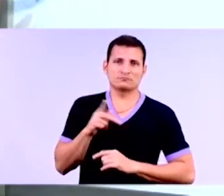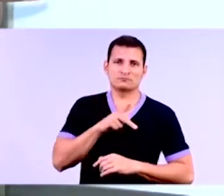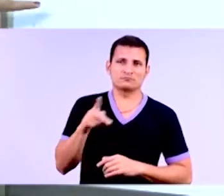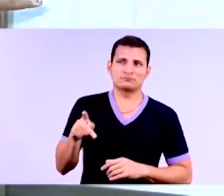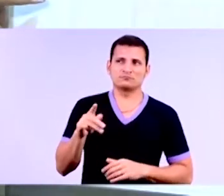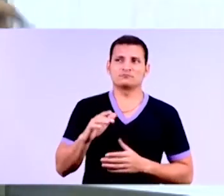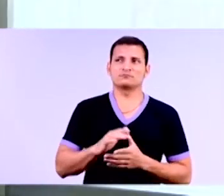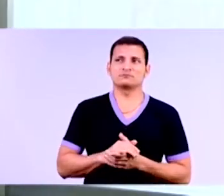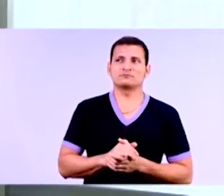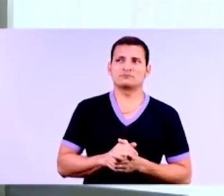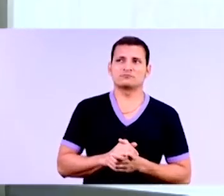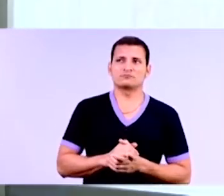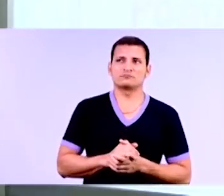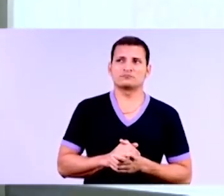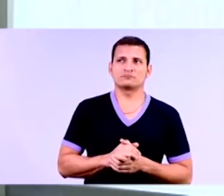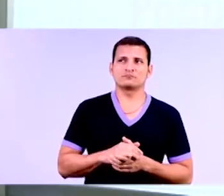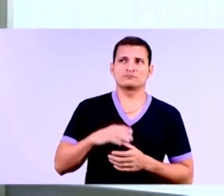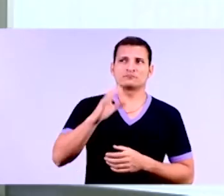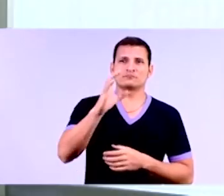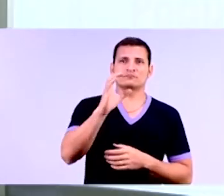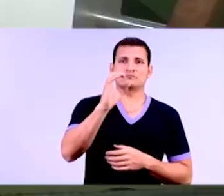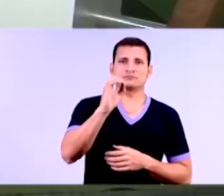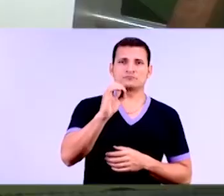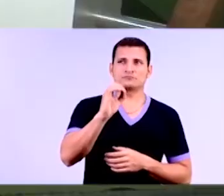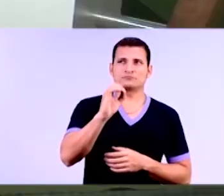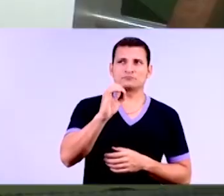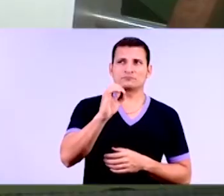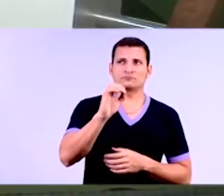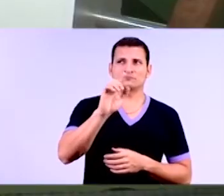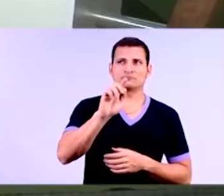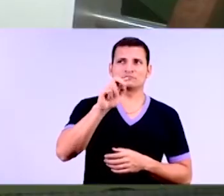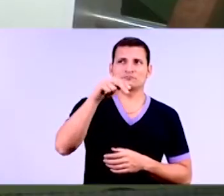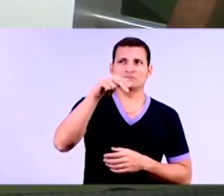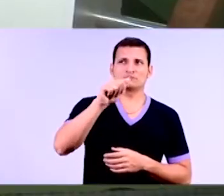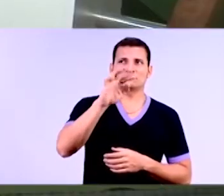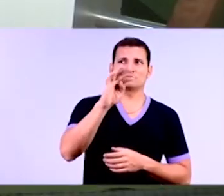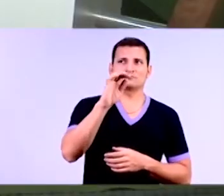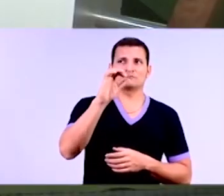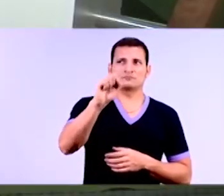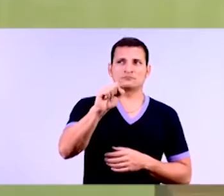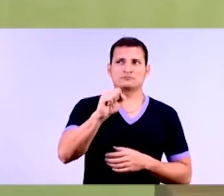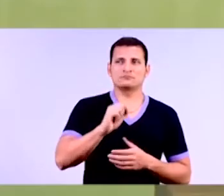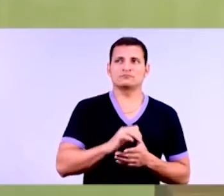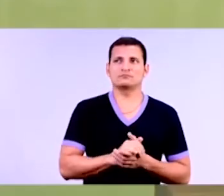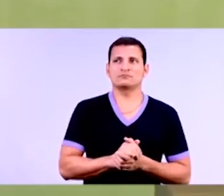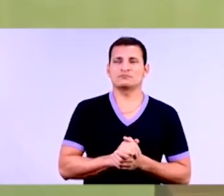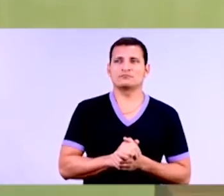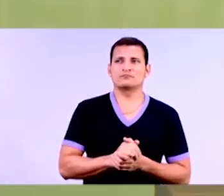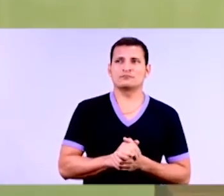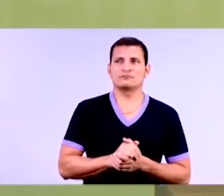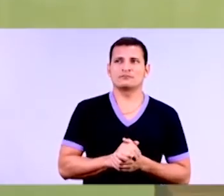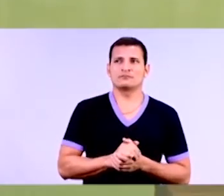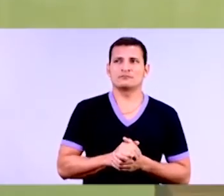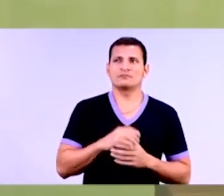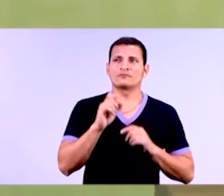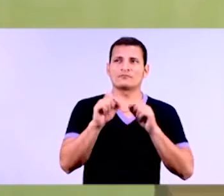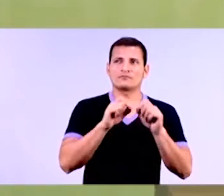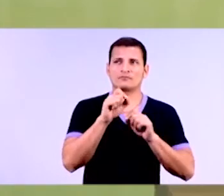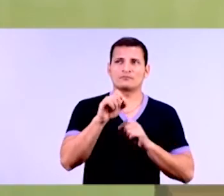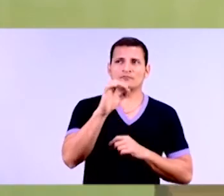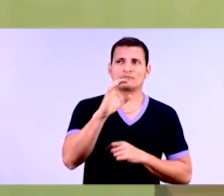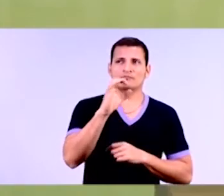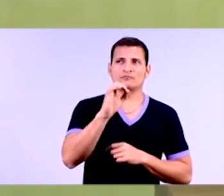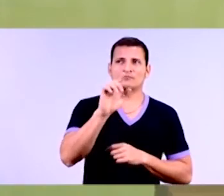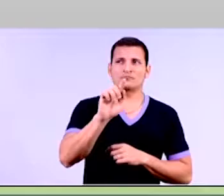sobre cognatos. Perfeitamente, professora. Nós temos os cognatos. O que são os